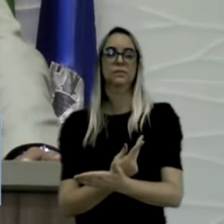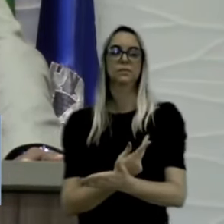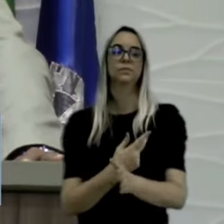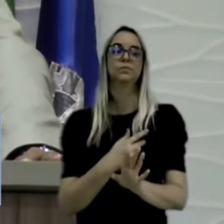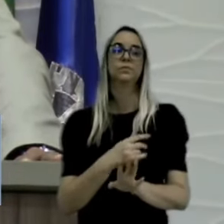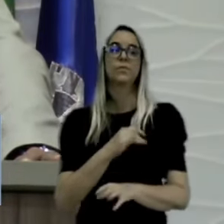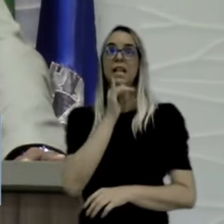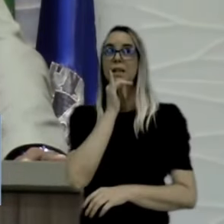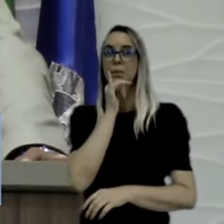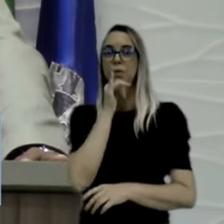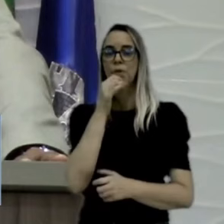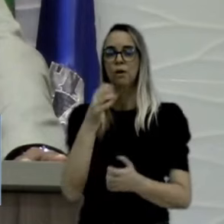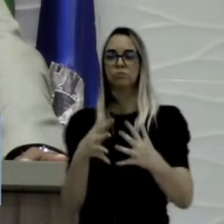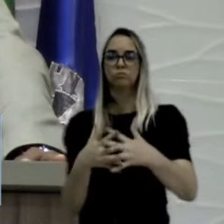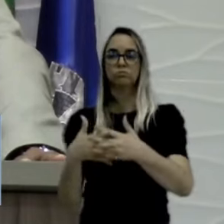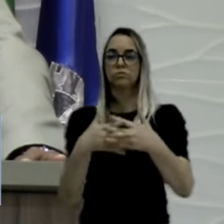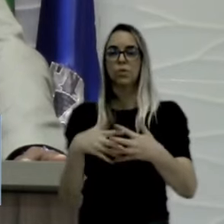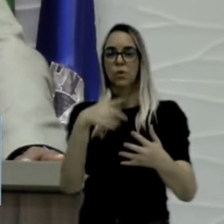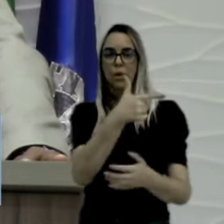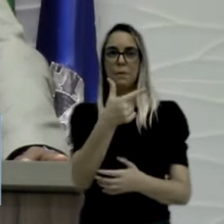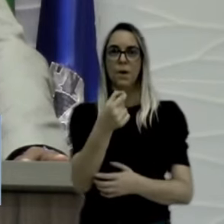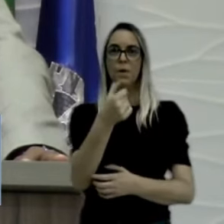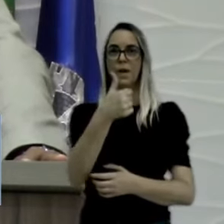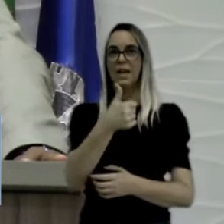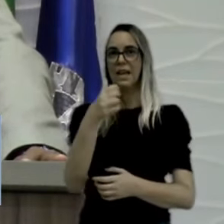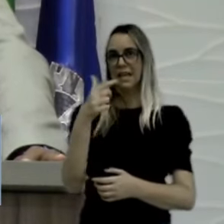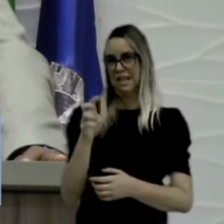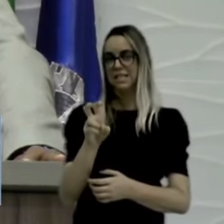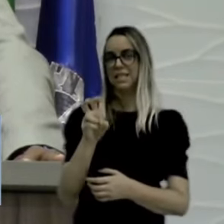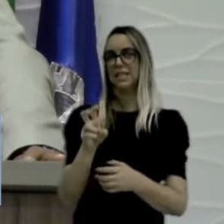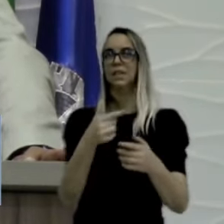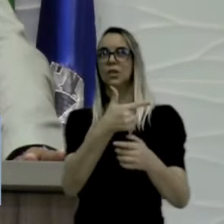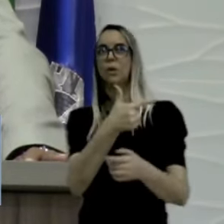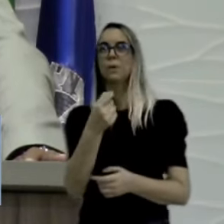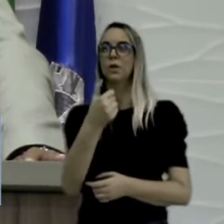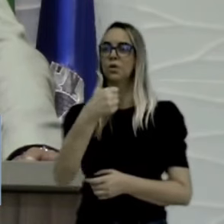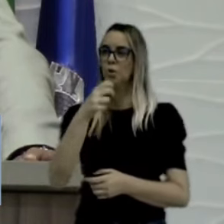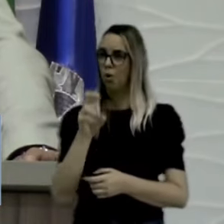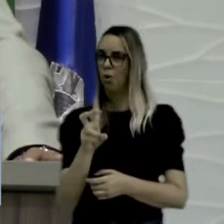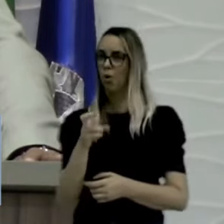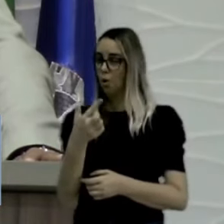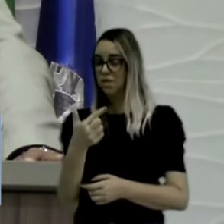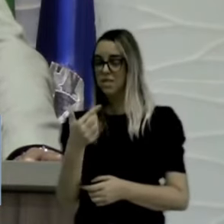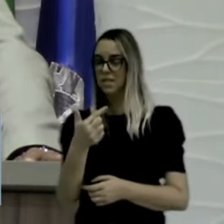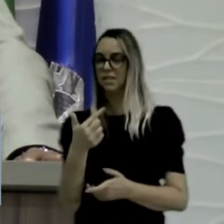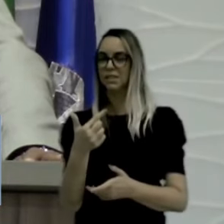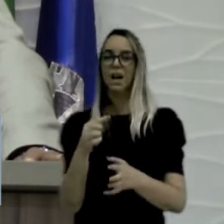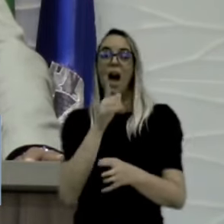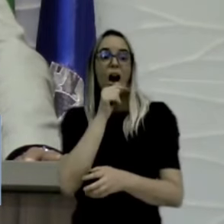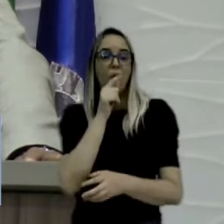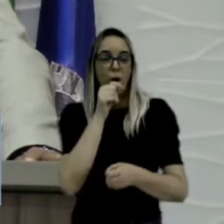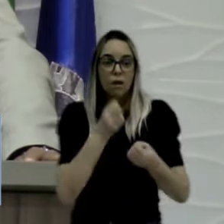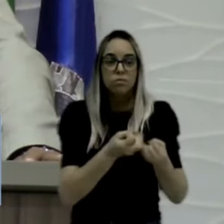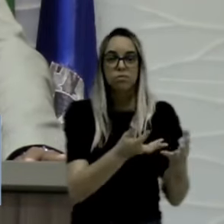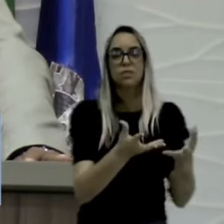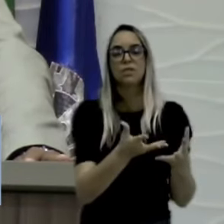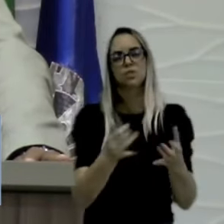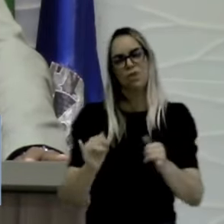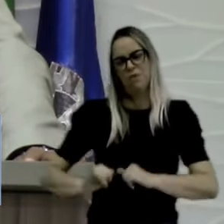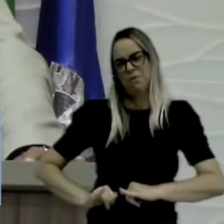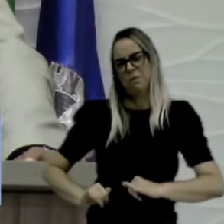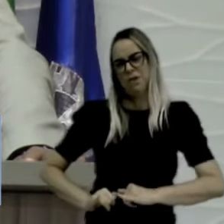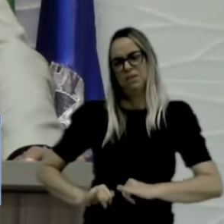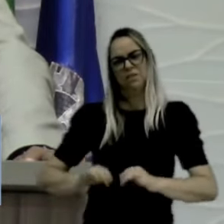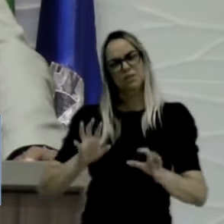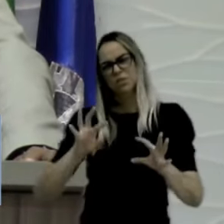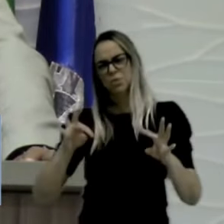2015, caminhão 2012, pipa. Tanto a gente precisa aqui da água para a população de São Bento, que o maior sofrimento que a gente tem na nossa